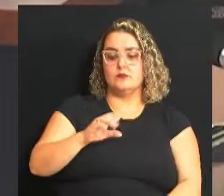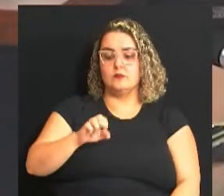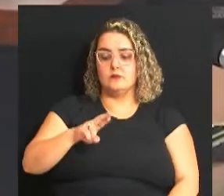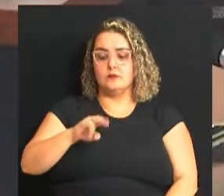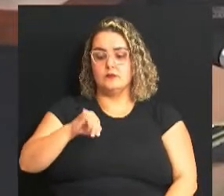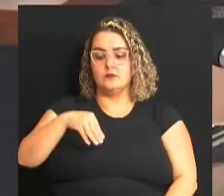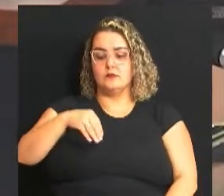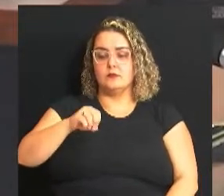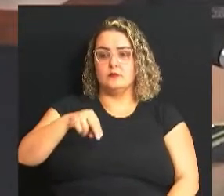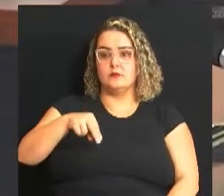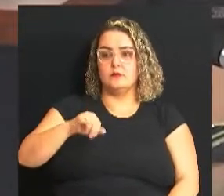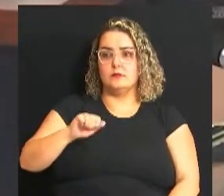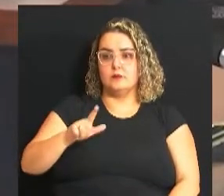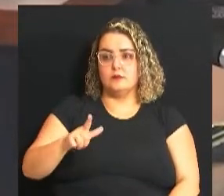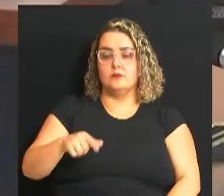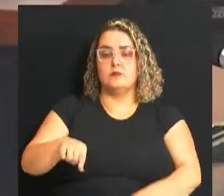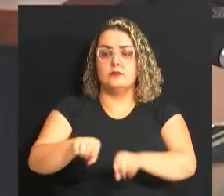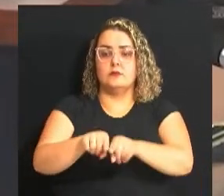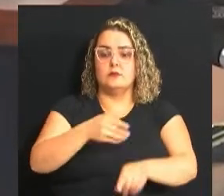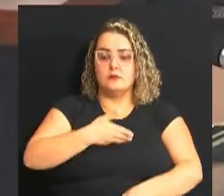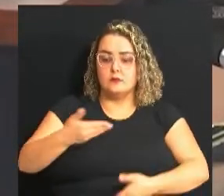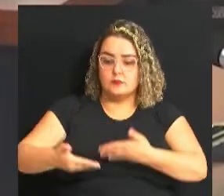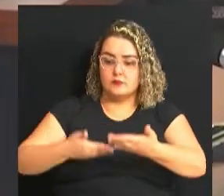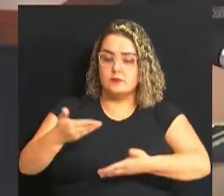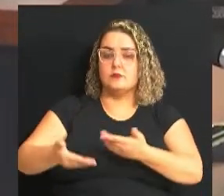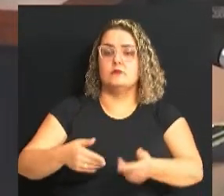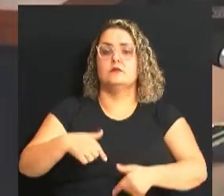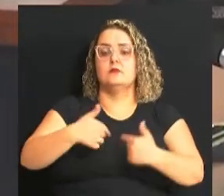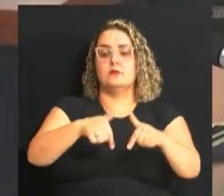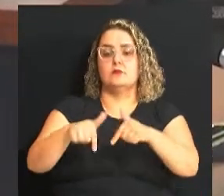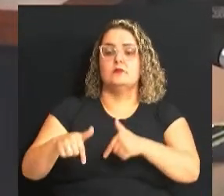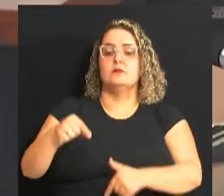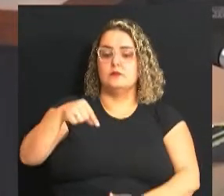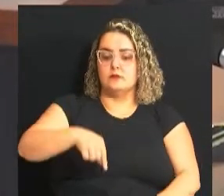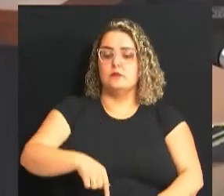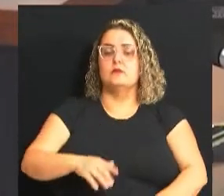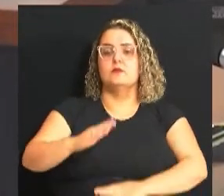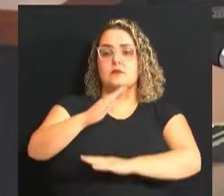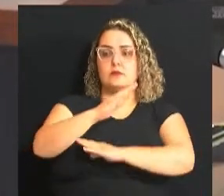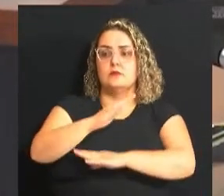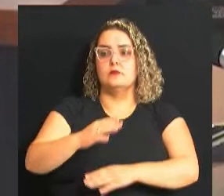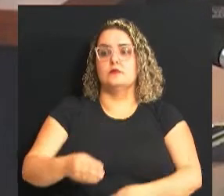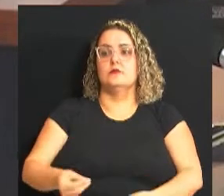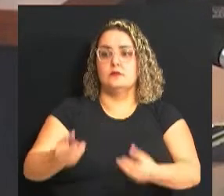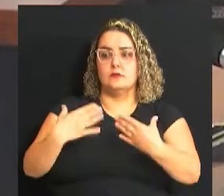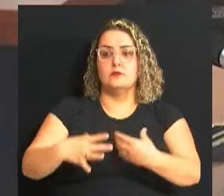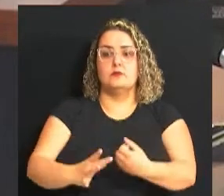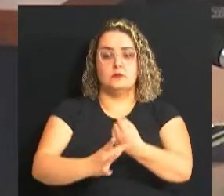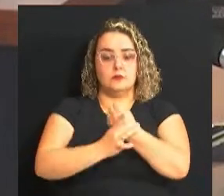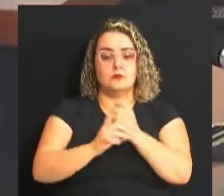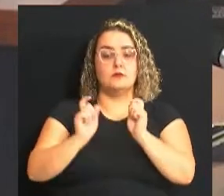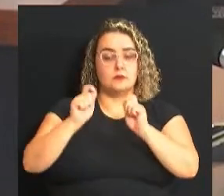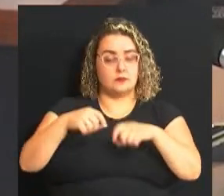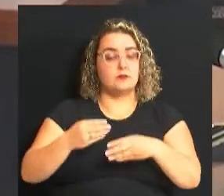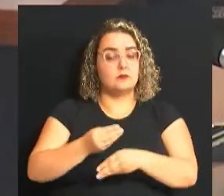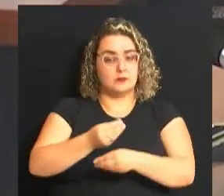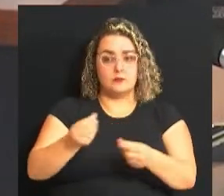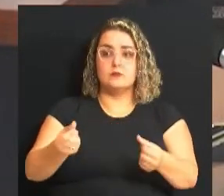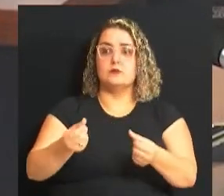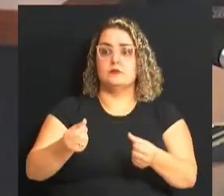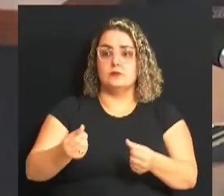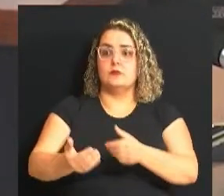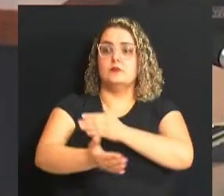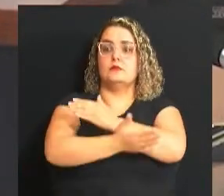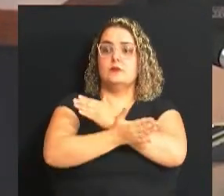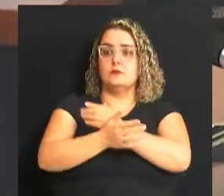Casa, que hoje nos dão condições de estarmos aqui com segurança e capacidade e qualidade, né, que é isso que nós